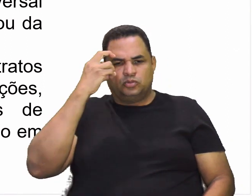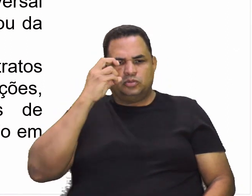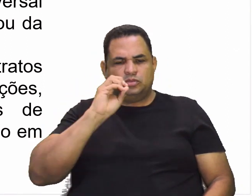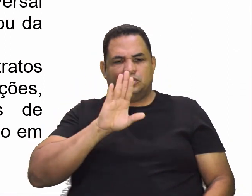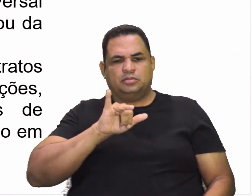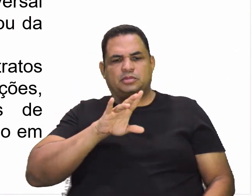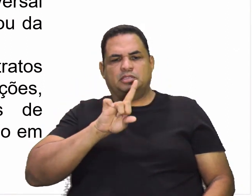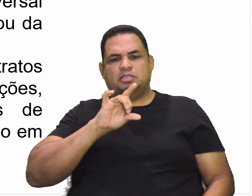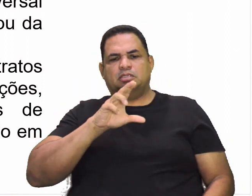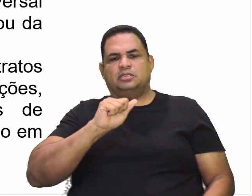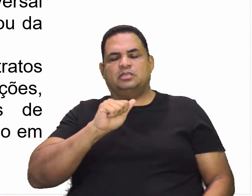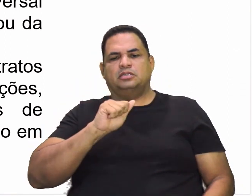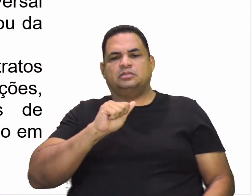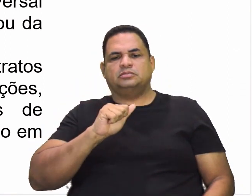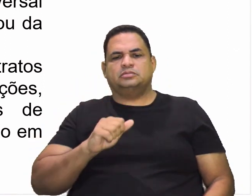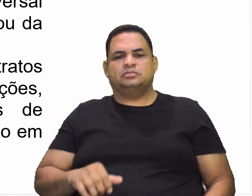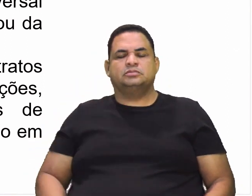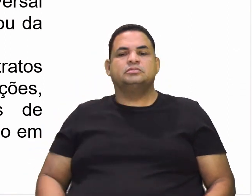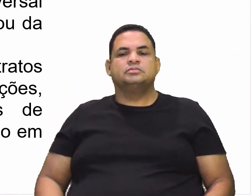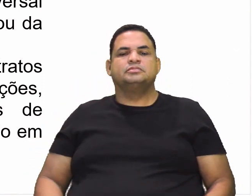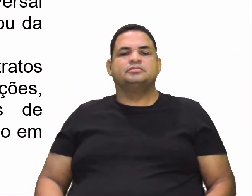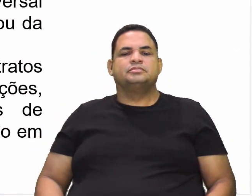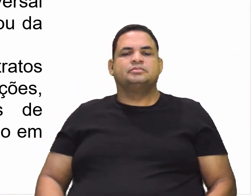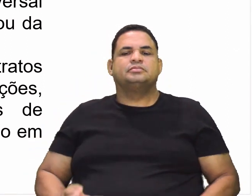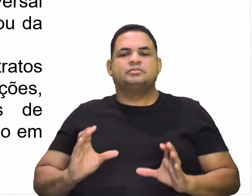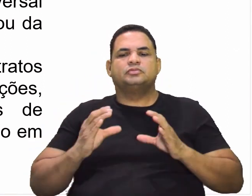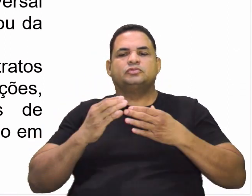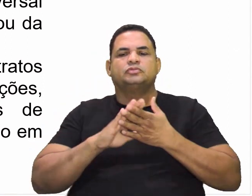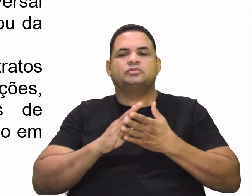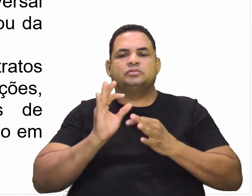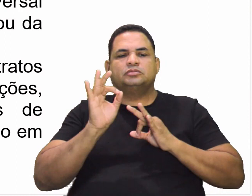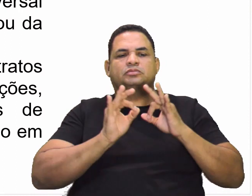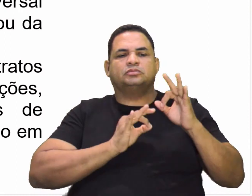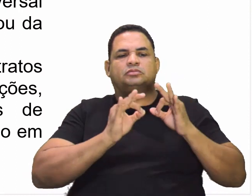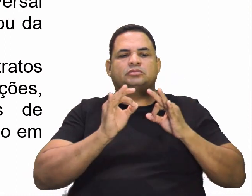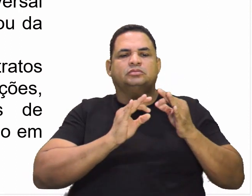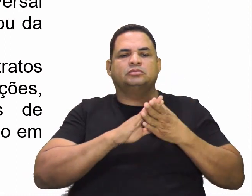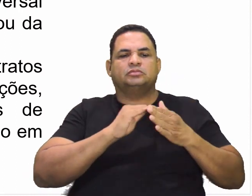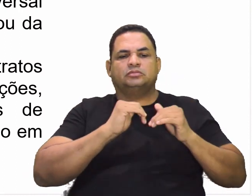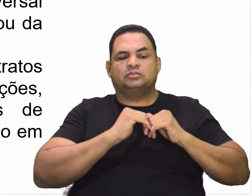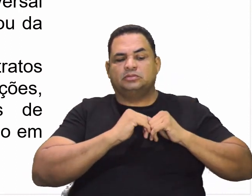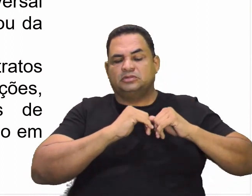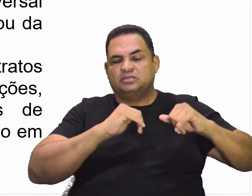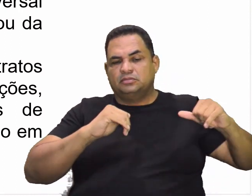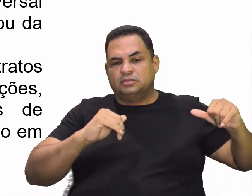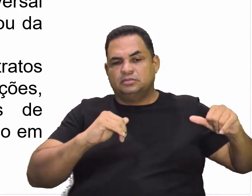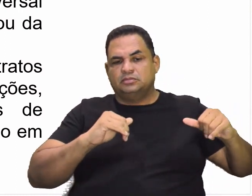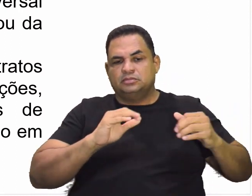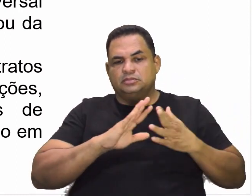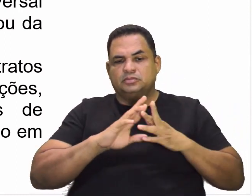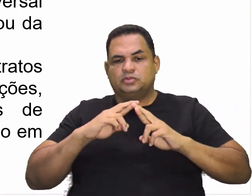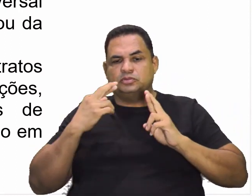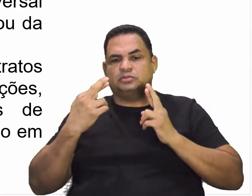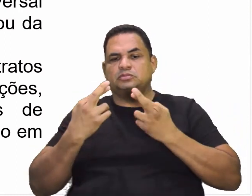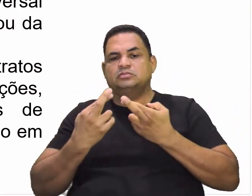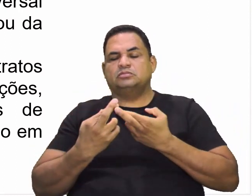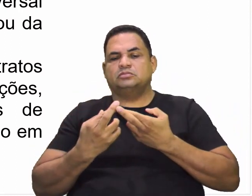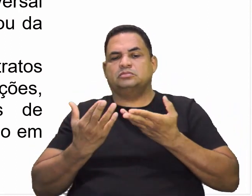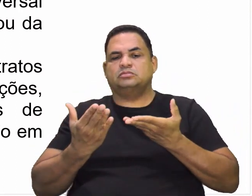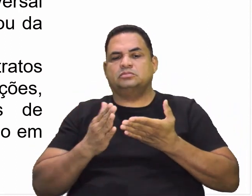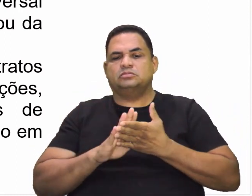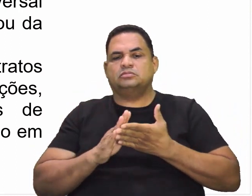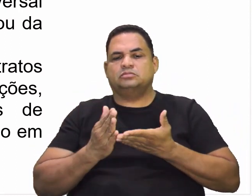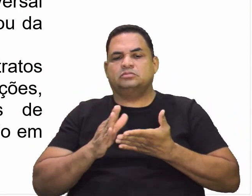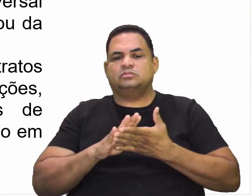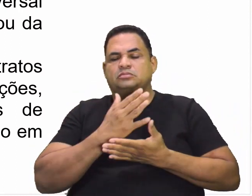imaterial, letra B. A cultura imaterial abrange grupos de construções isoladas ou reunidos que,